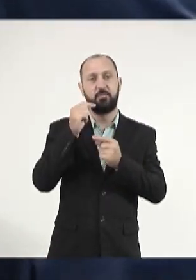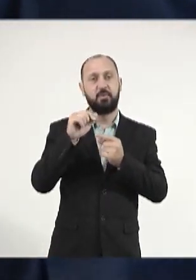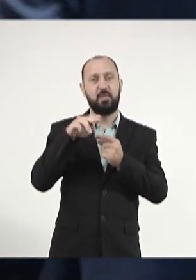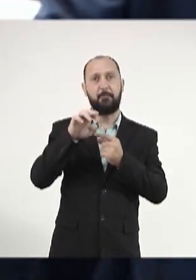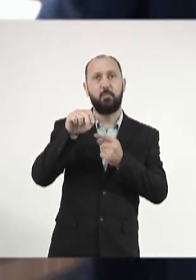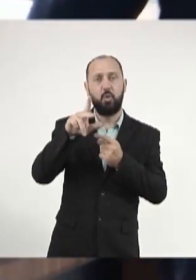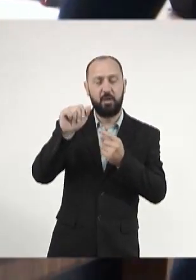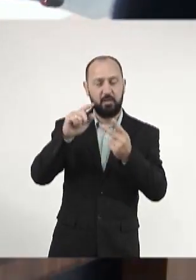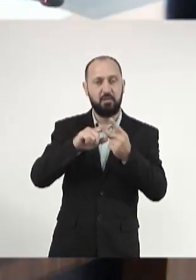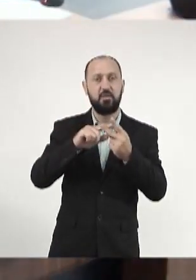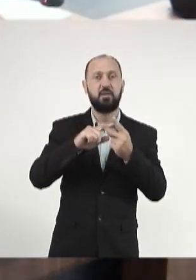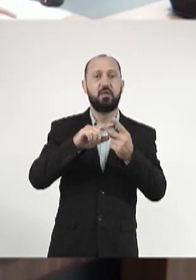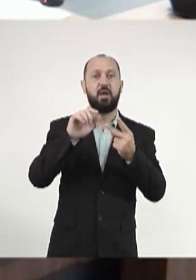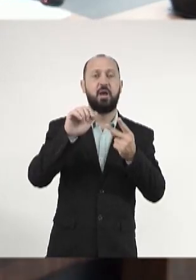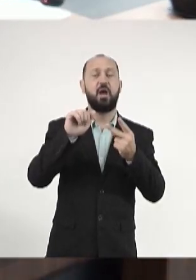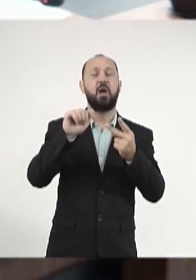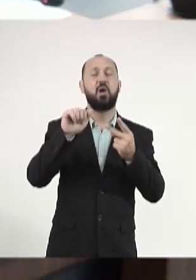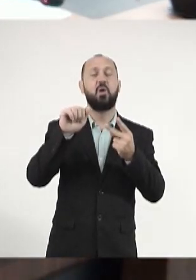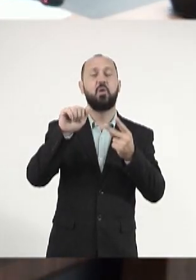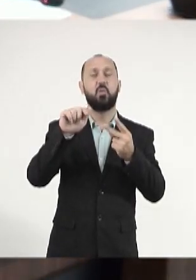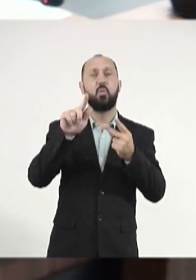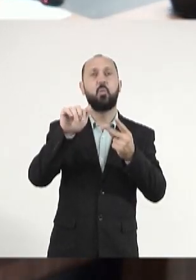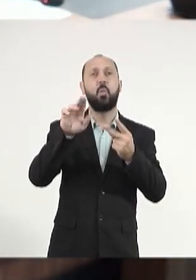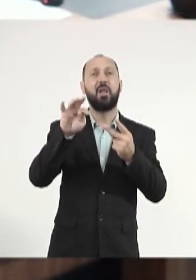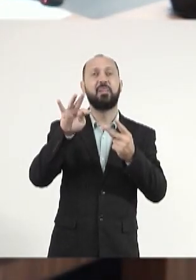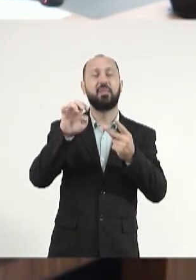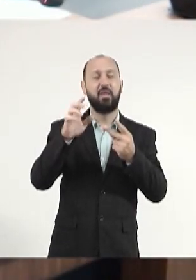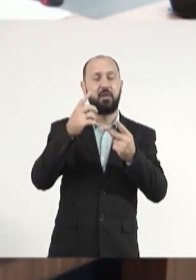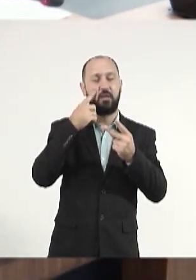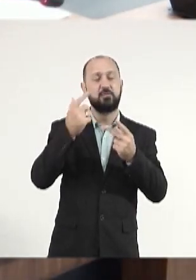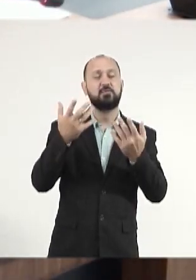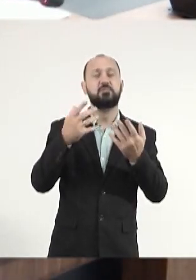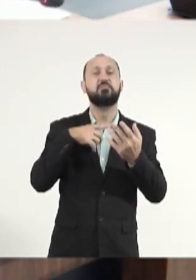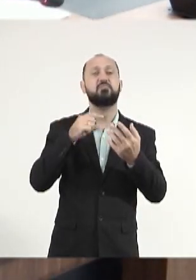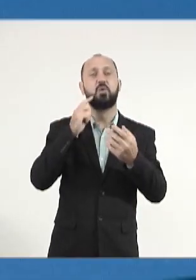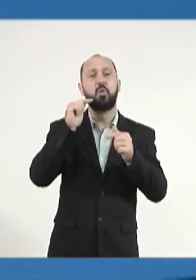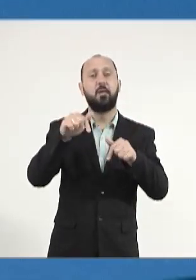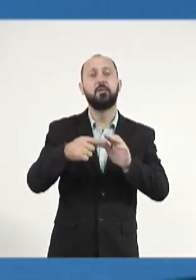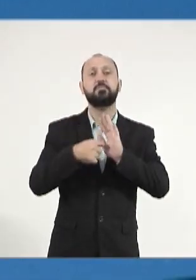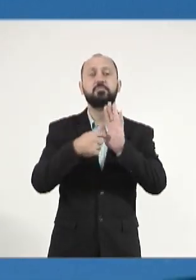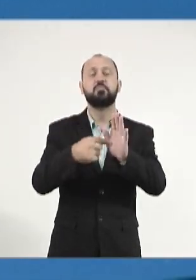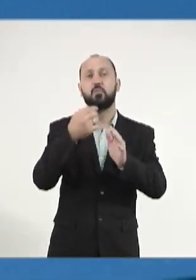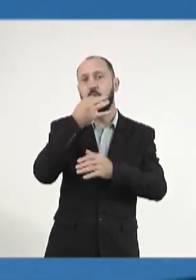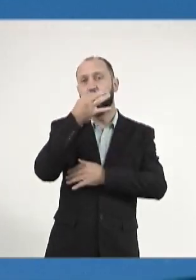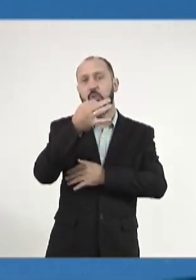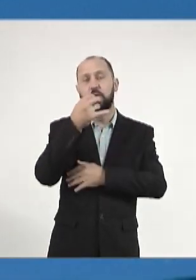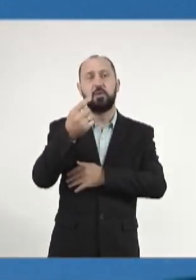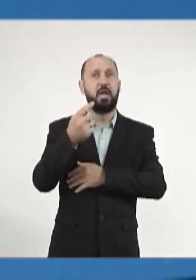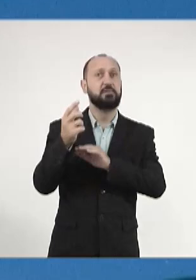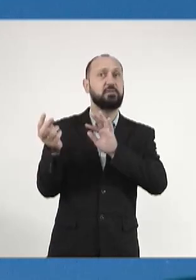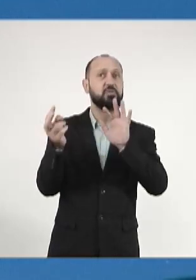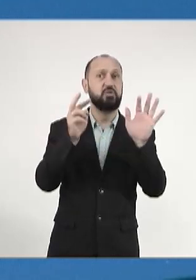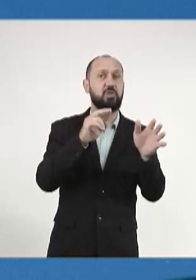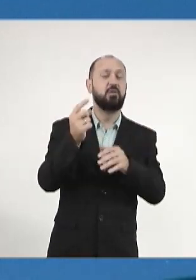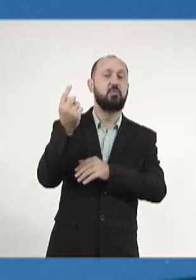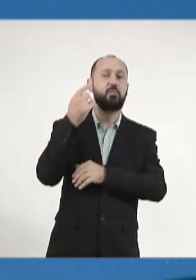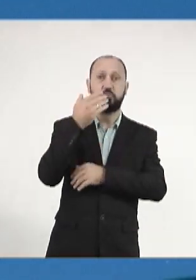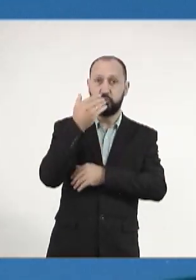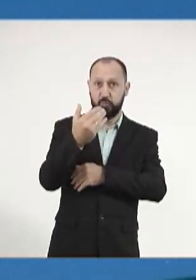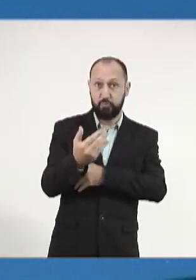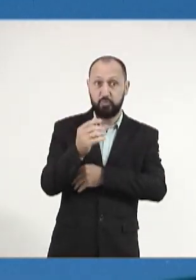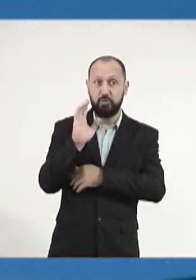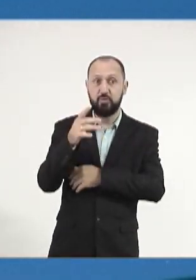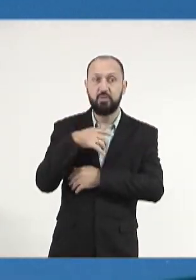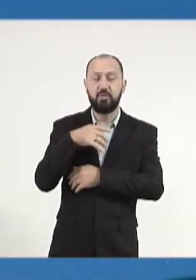na Araporã e também na Guateca Marçal de Souza. Então, portanto, a gente está aqui hoje apresentando uma indicação. Na semana passada, eu